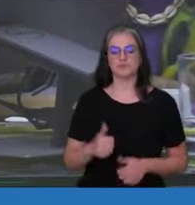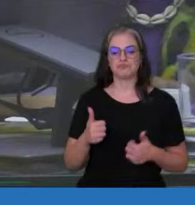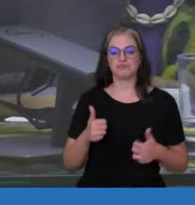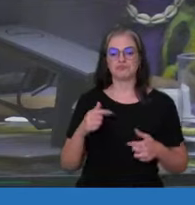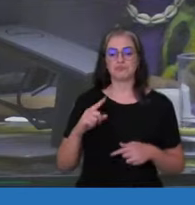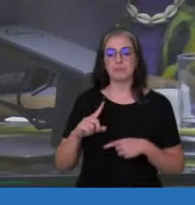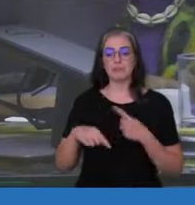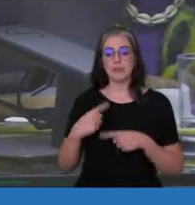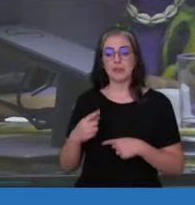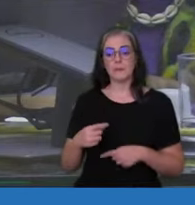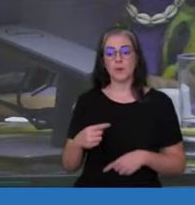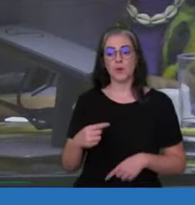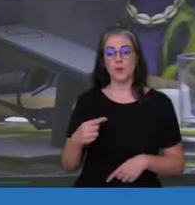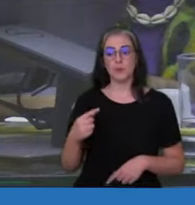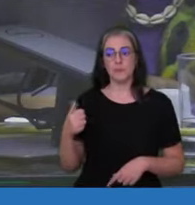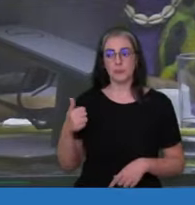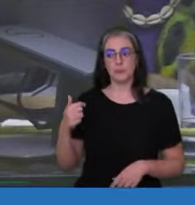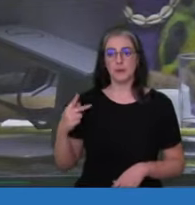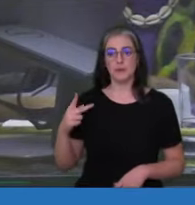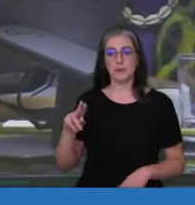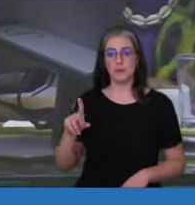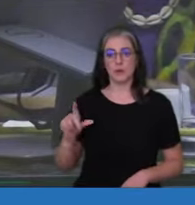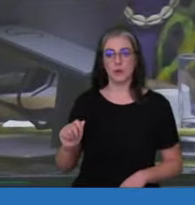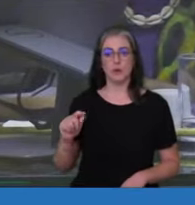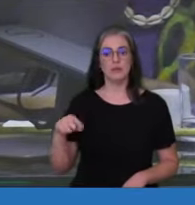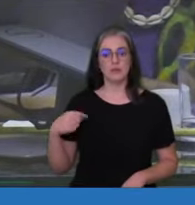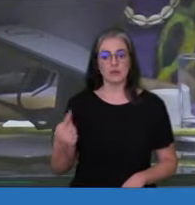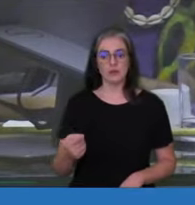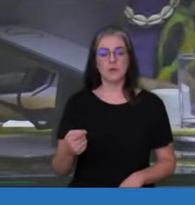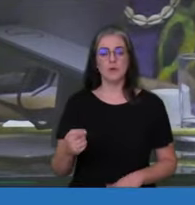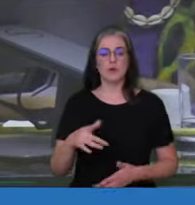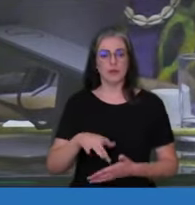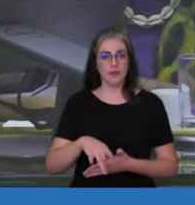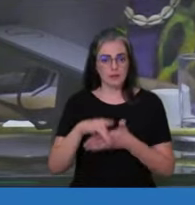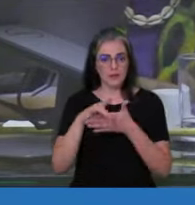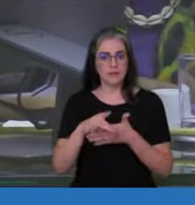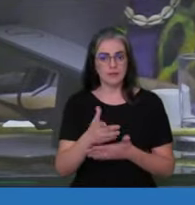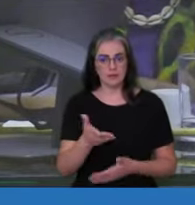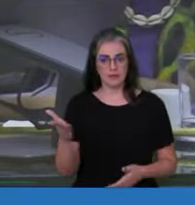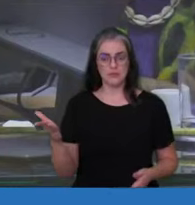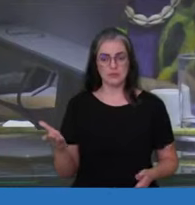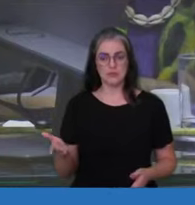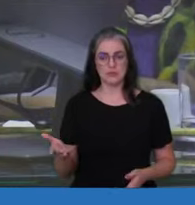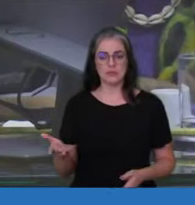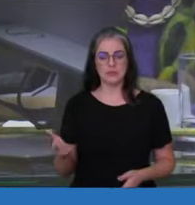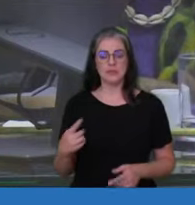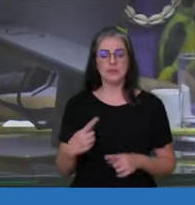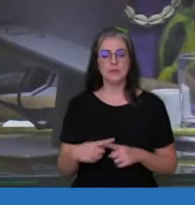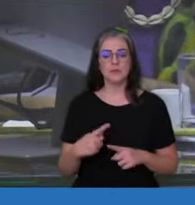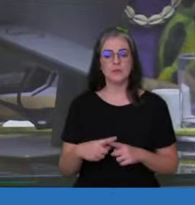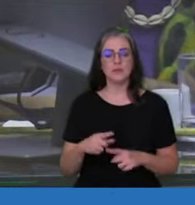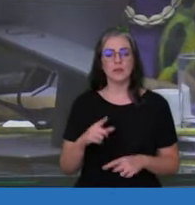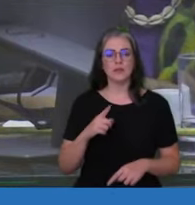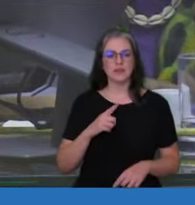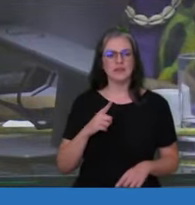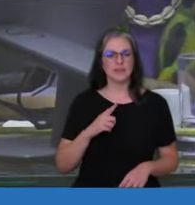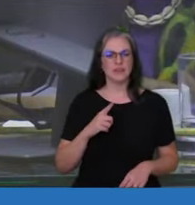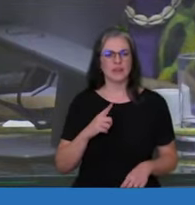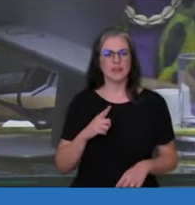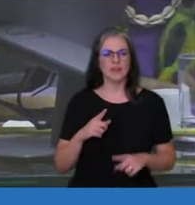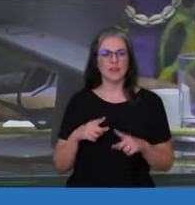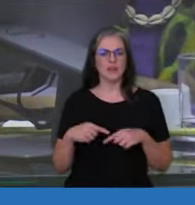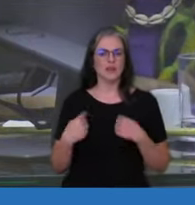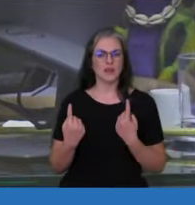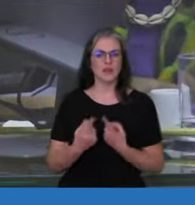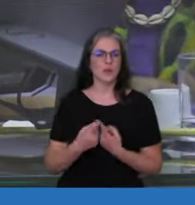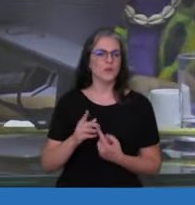terminar de fazer uso da sua palavra, eu vou já passar aos líderes que têm uma reunião na casa do